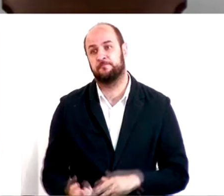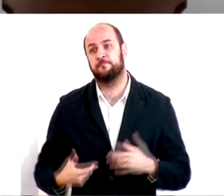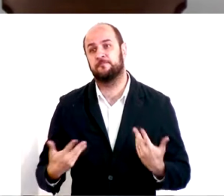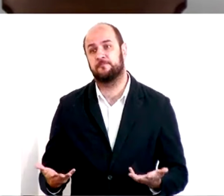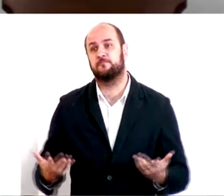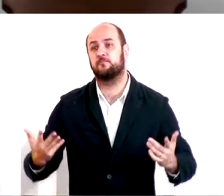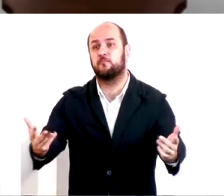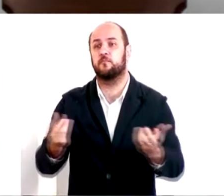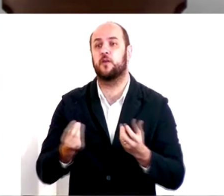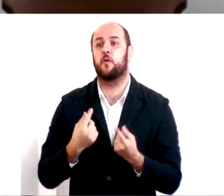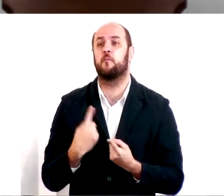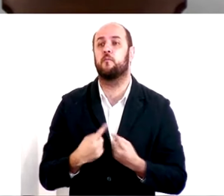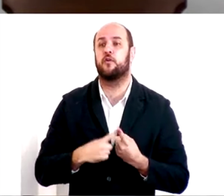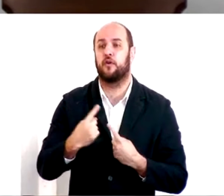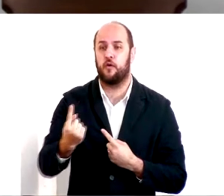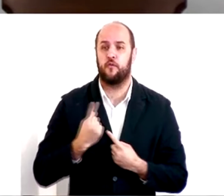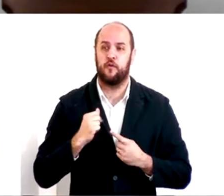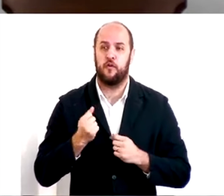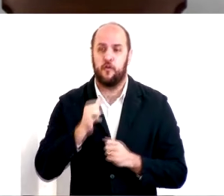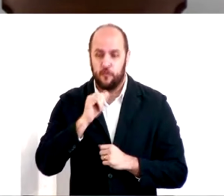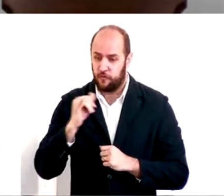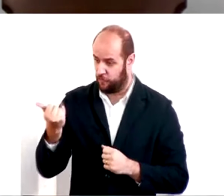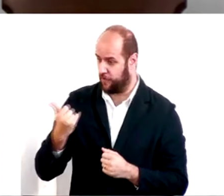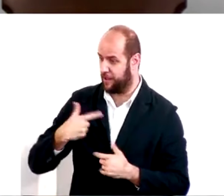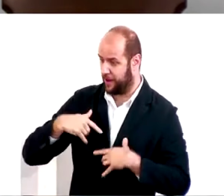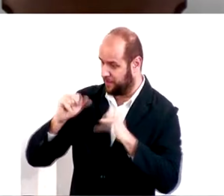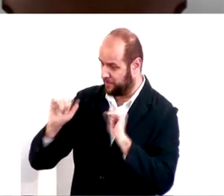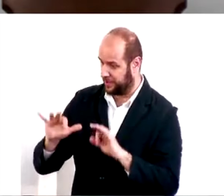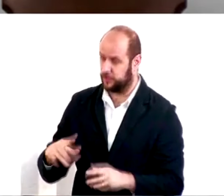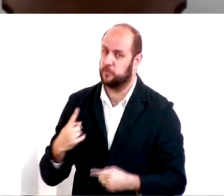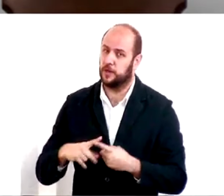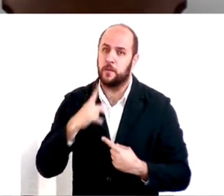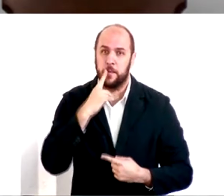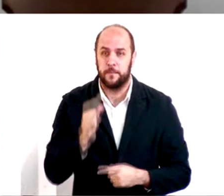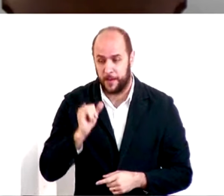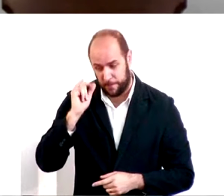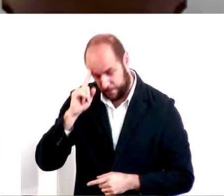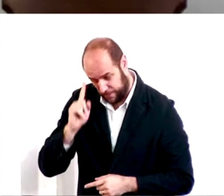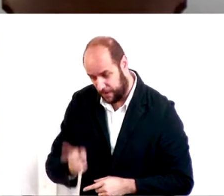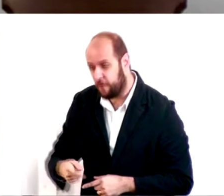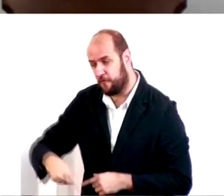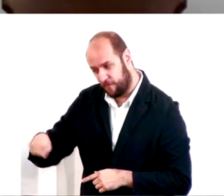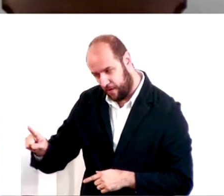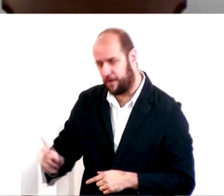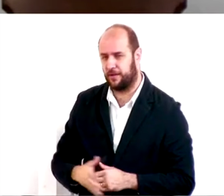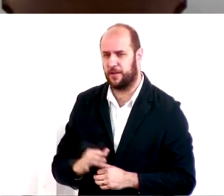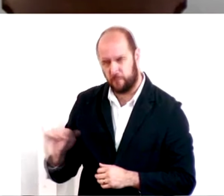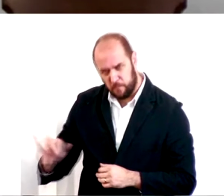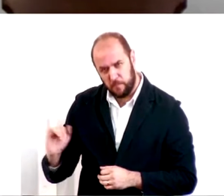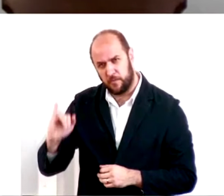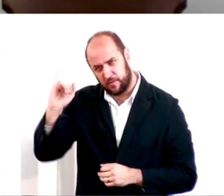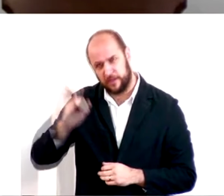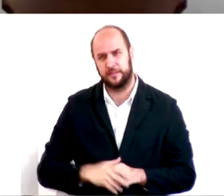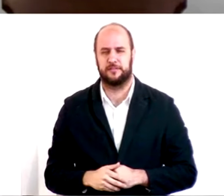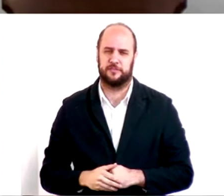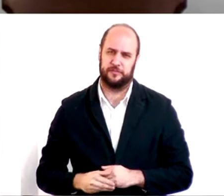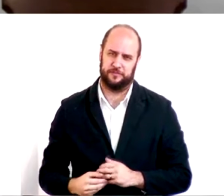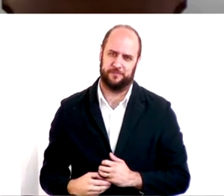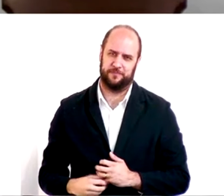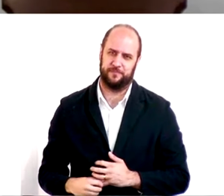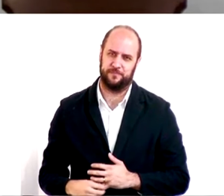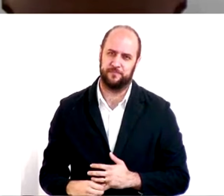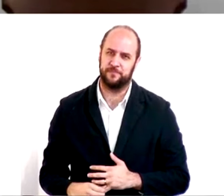o Samuelzinho veio e disse: a bênção, pastor? Porque o pai disse: faz isso, filho, isso é importante. É mais